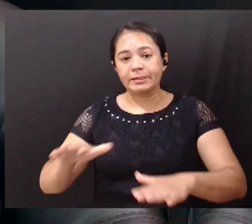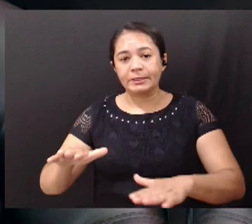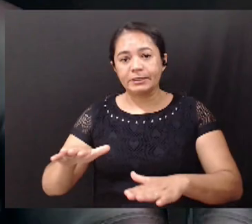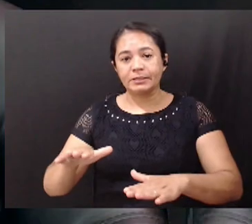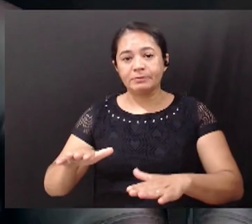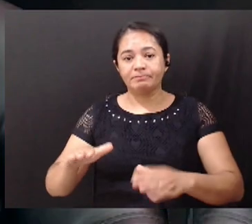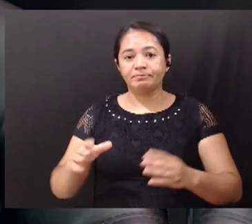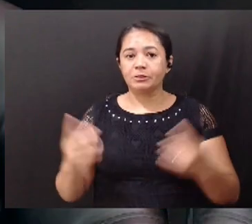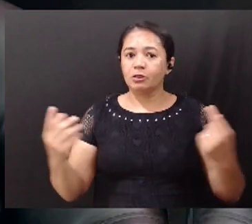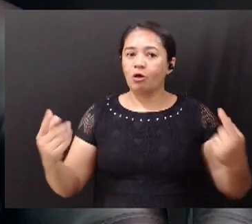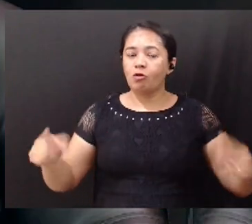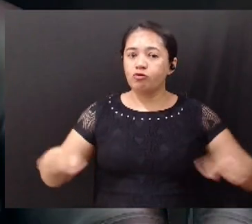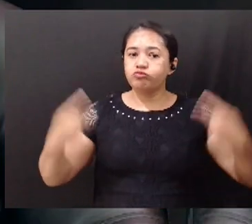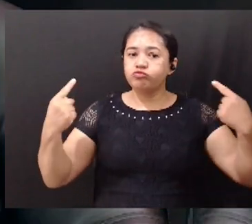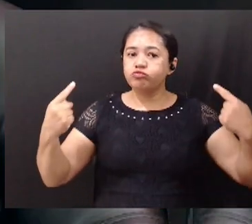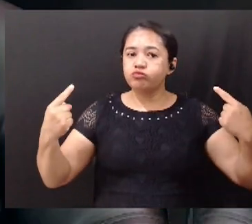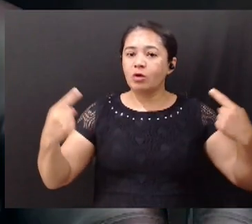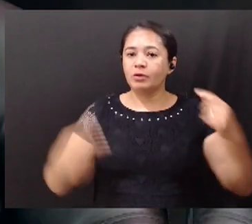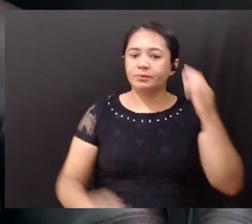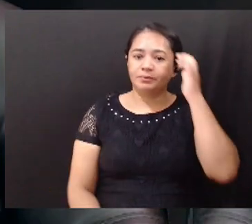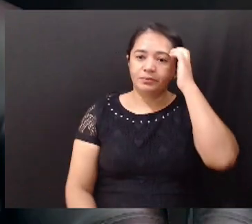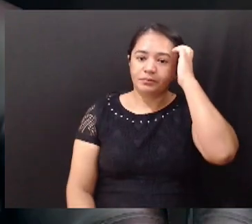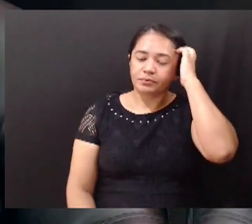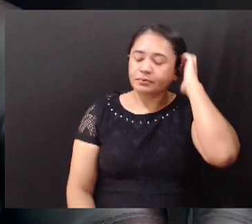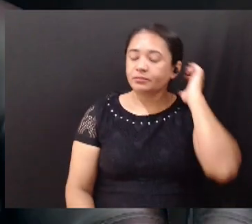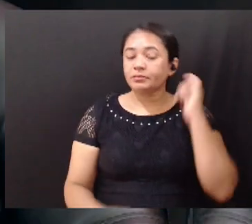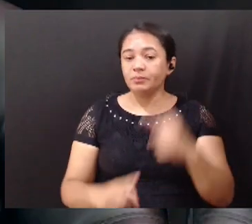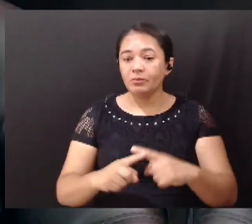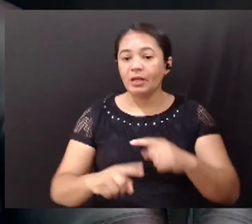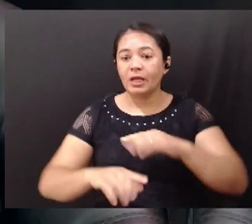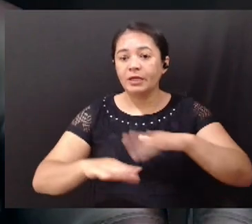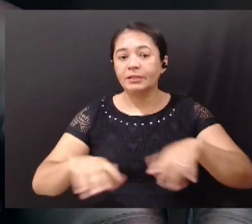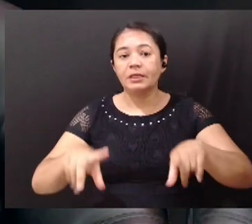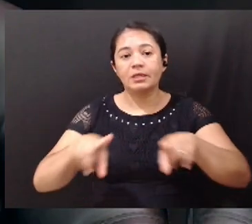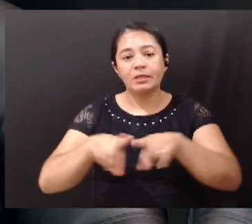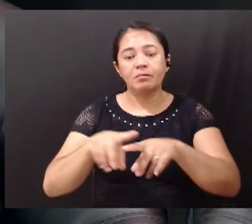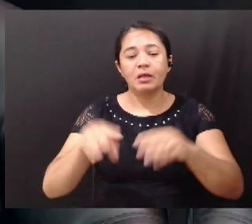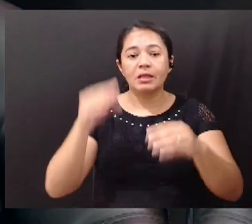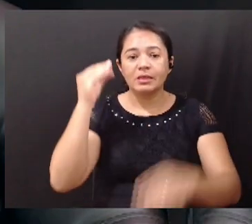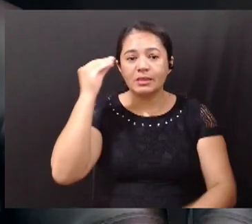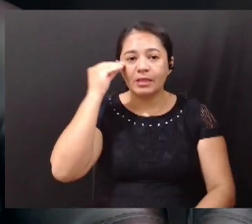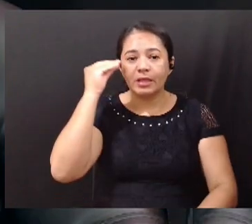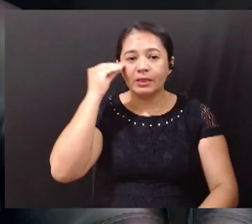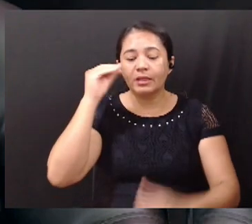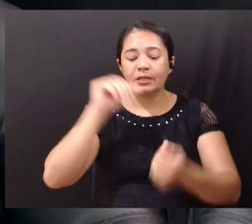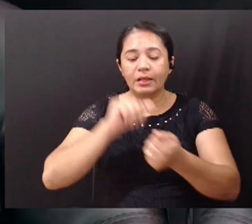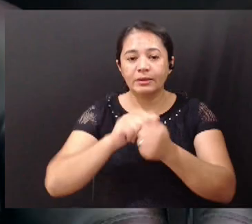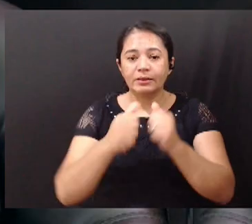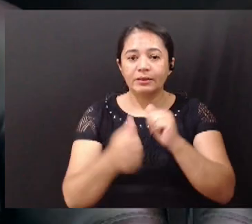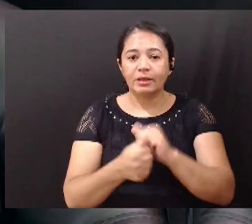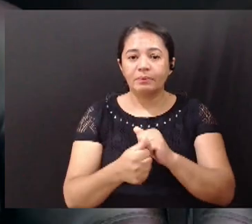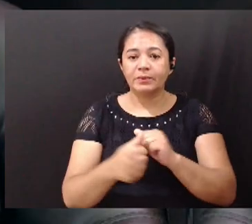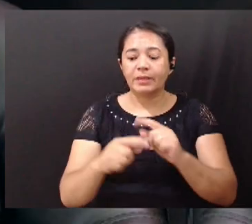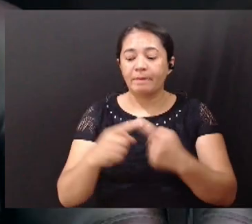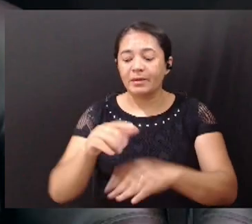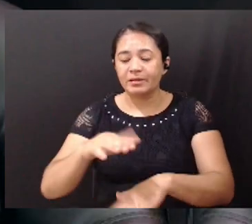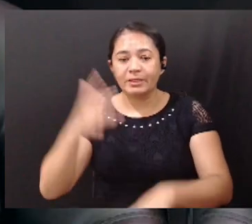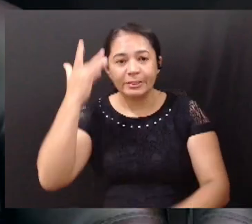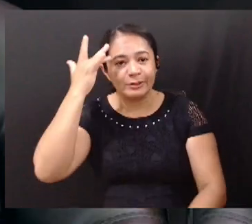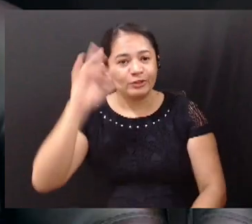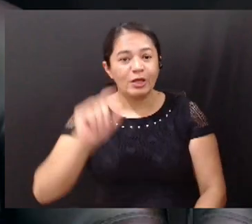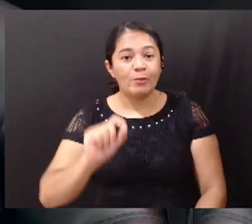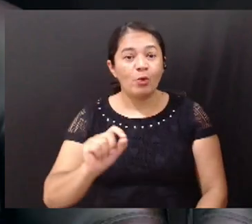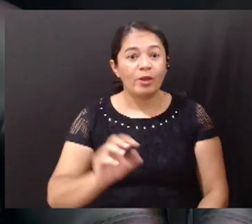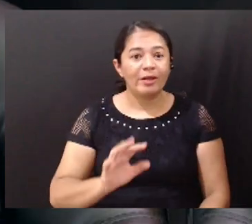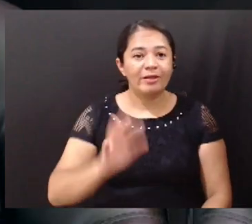desafiadora, porque ela vai também, de novo, tentando se adequar ao que está acontecendo, e eu não sei o que está acontecendo. E aí ela vai